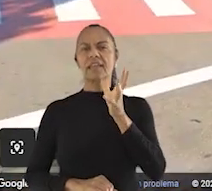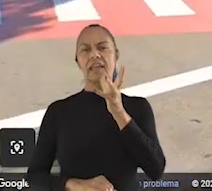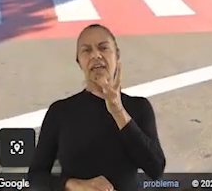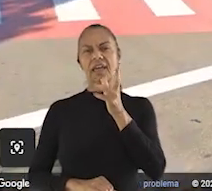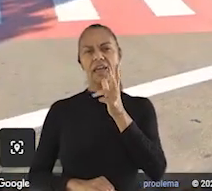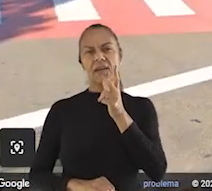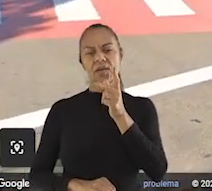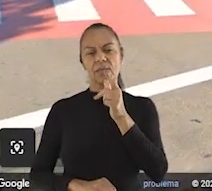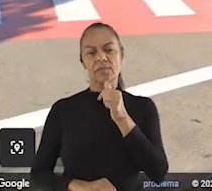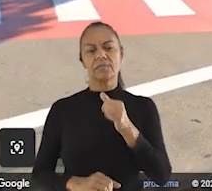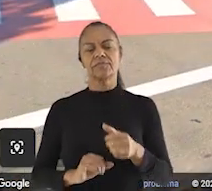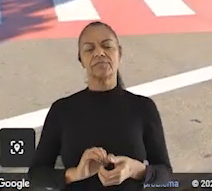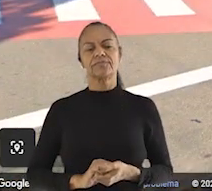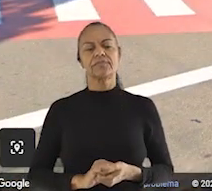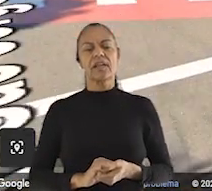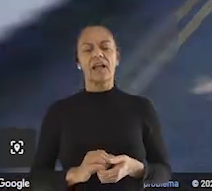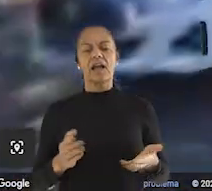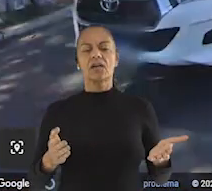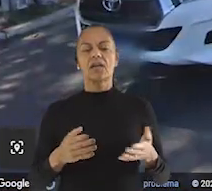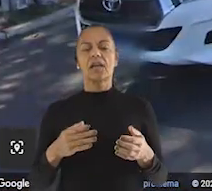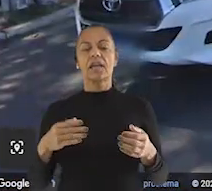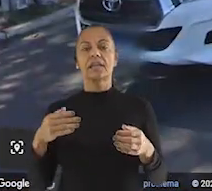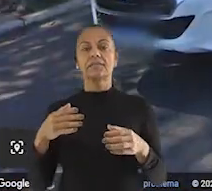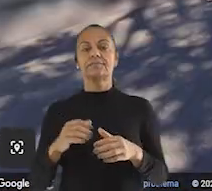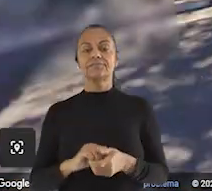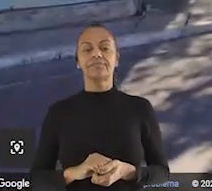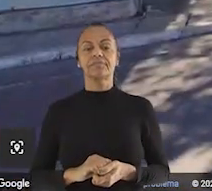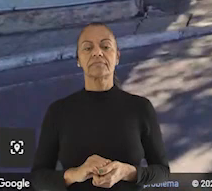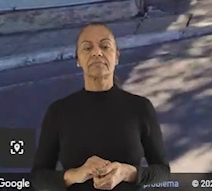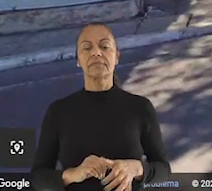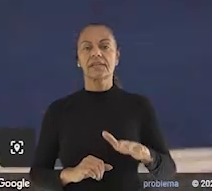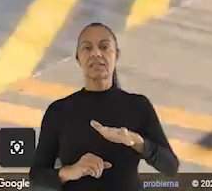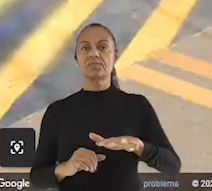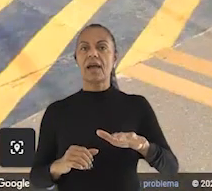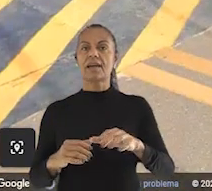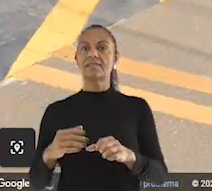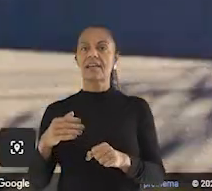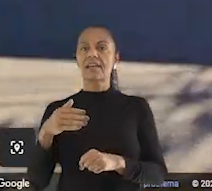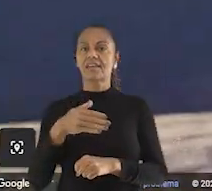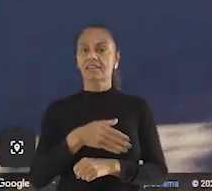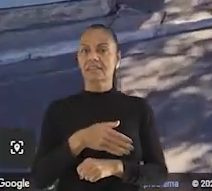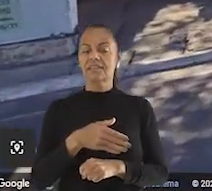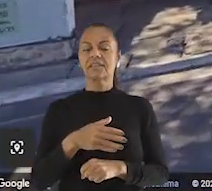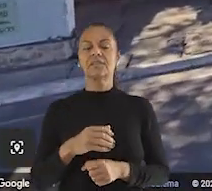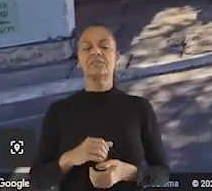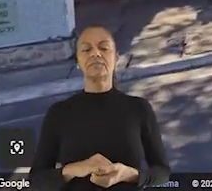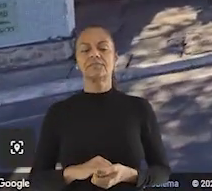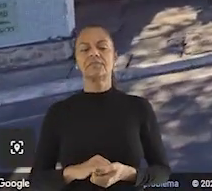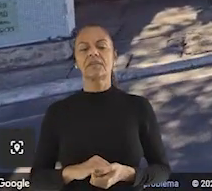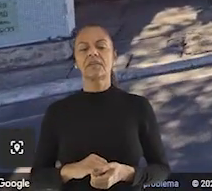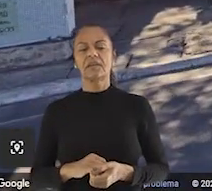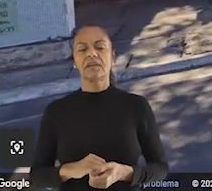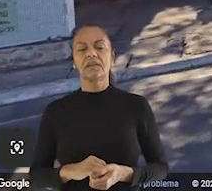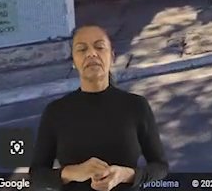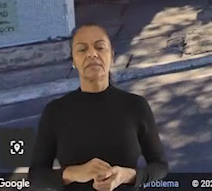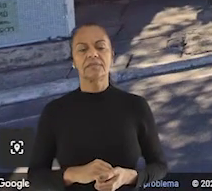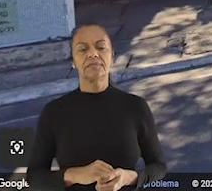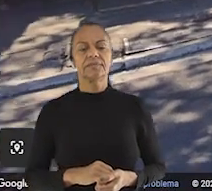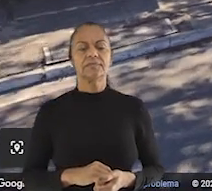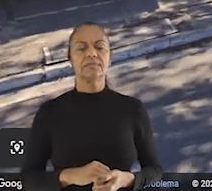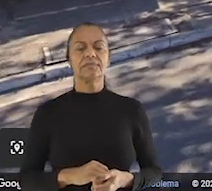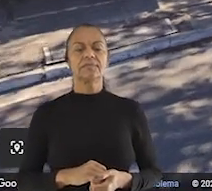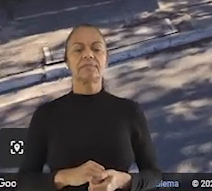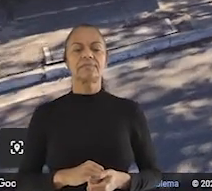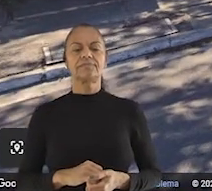Nós estávamos do lado de lá, entramos e estamos do lado de dentro da universidade. Os estudantes